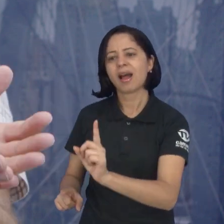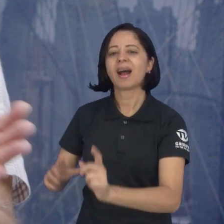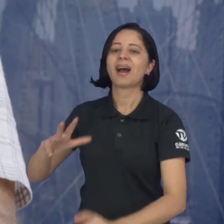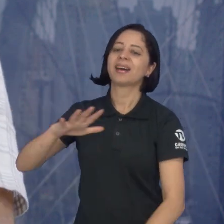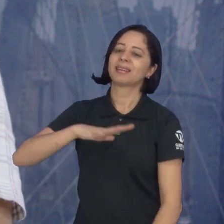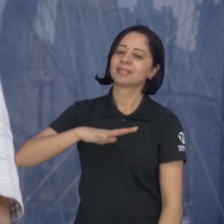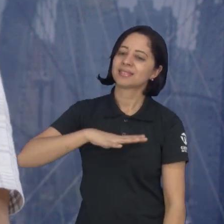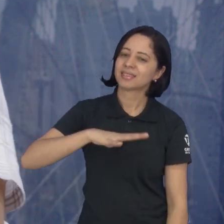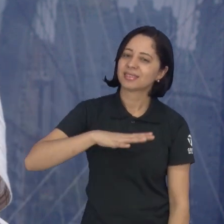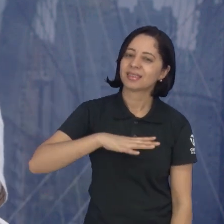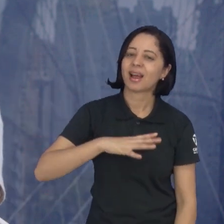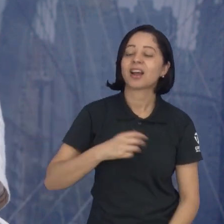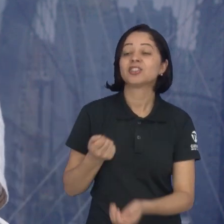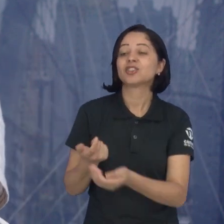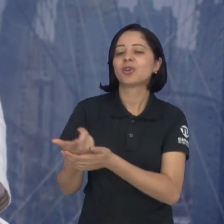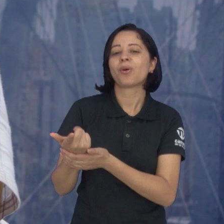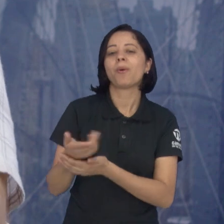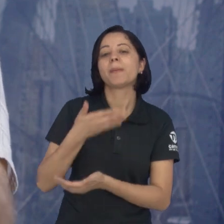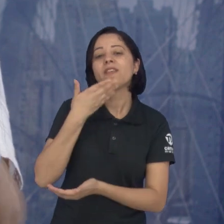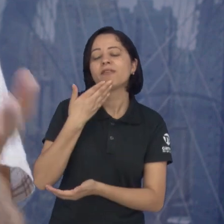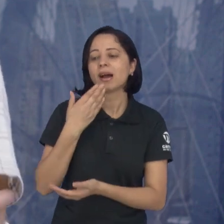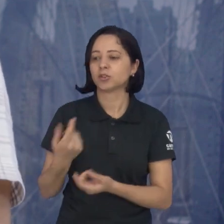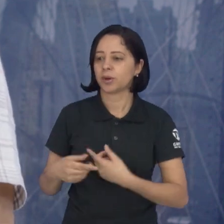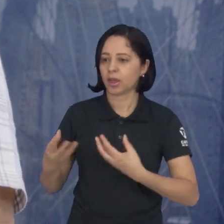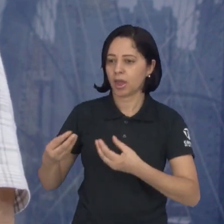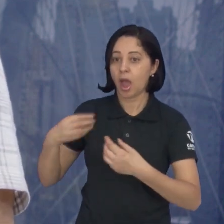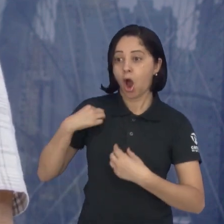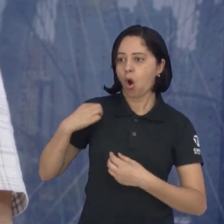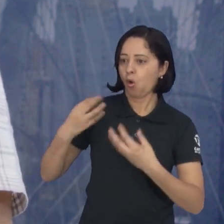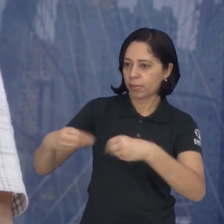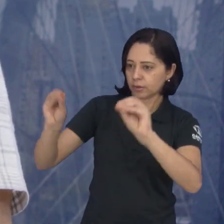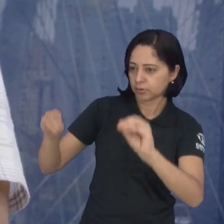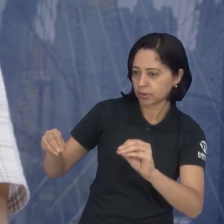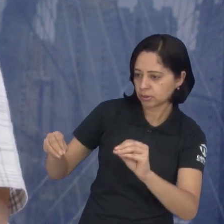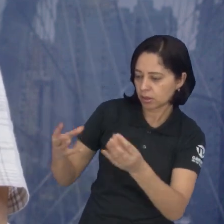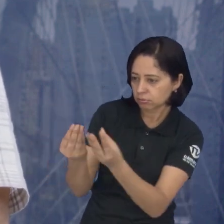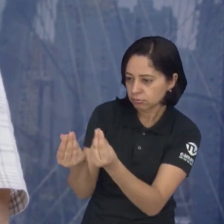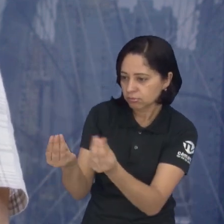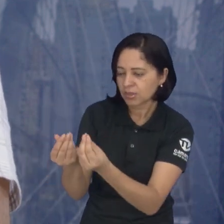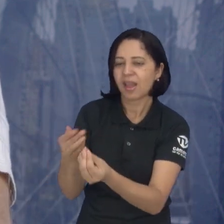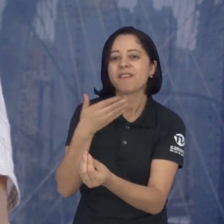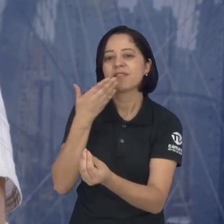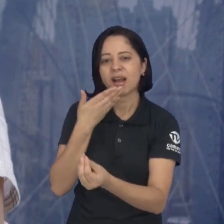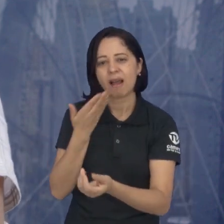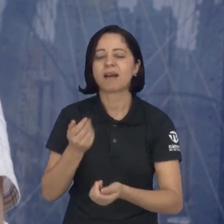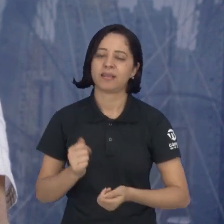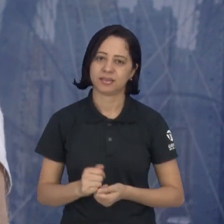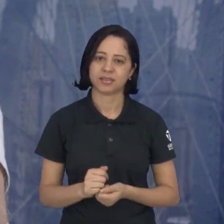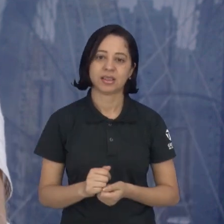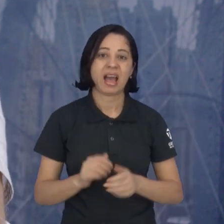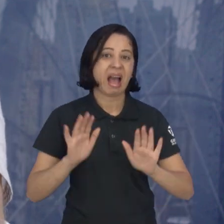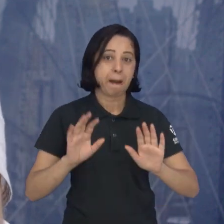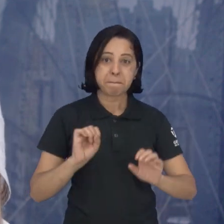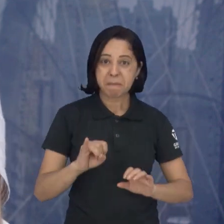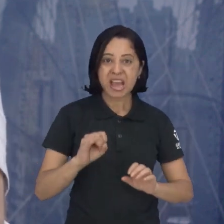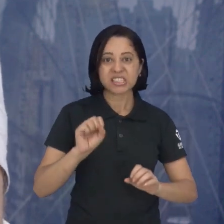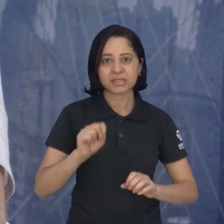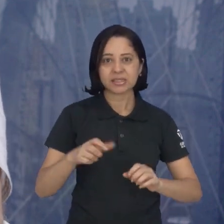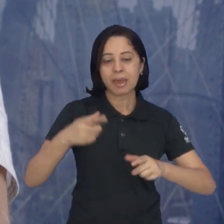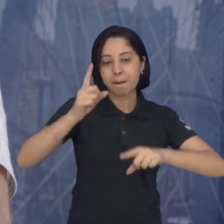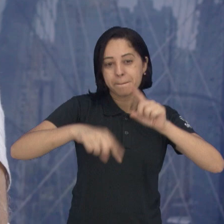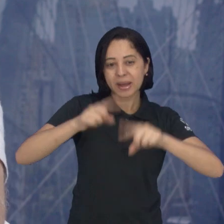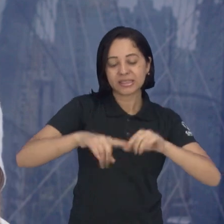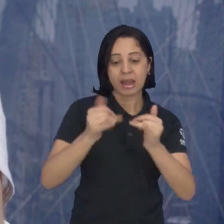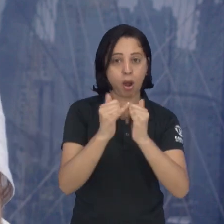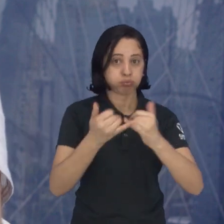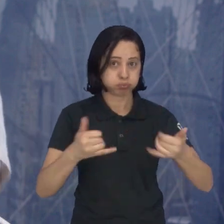ou na loja do bairro, porque aí você sente o produto. Produtos já manufaturados, não tem problema. Esses vão, se chegarem com